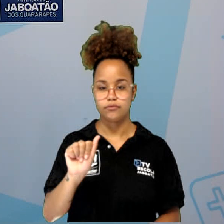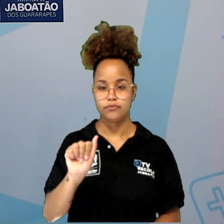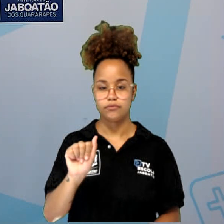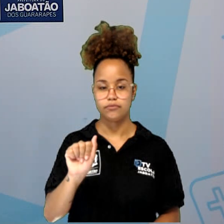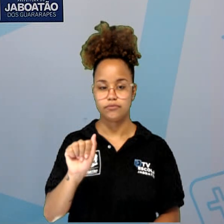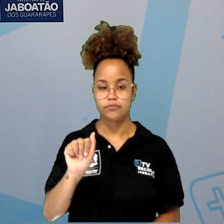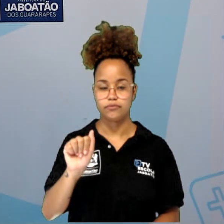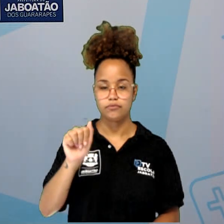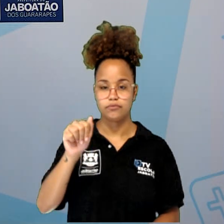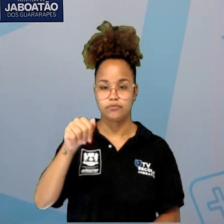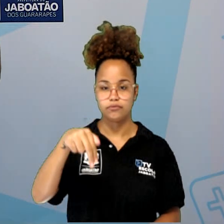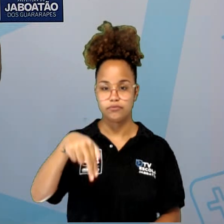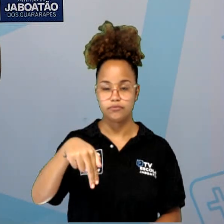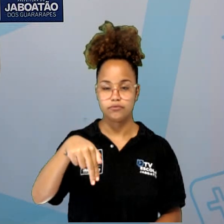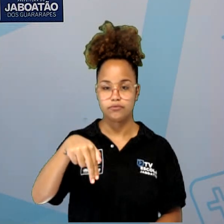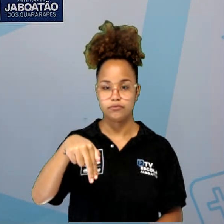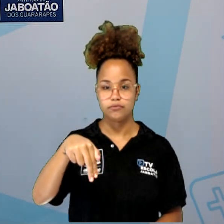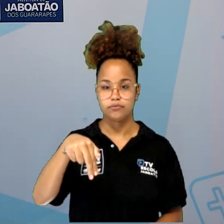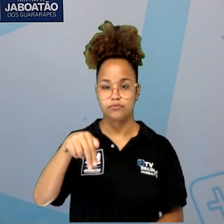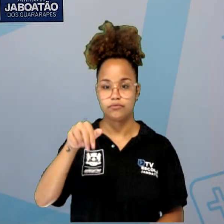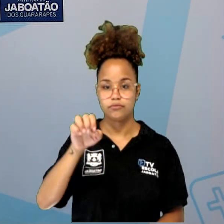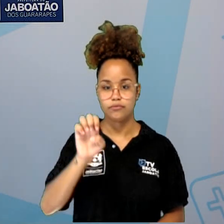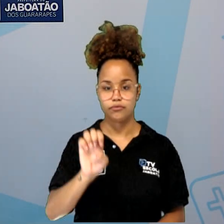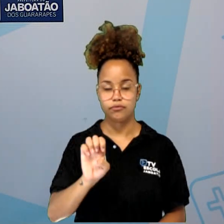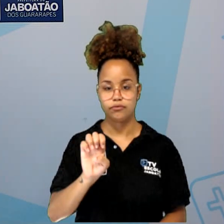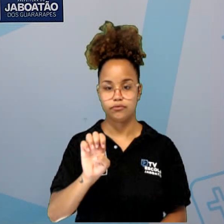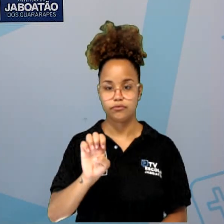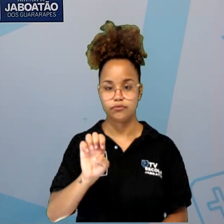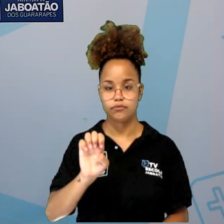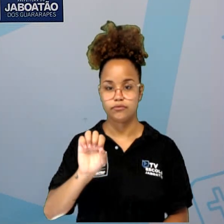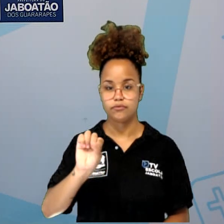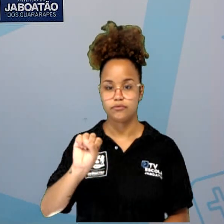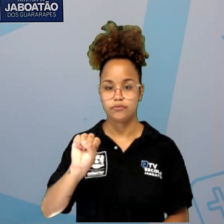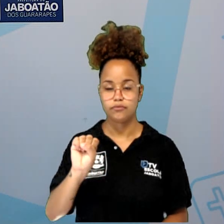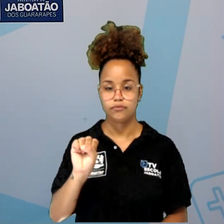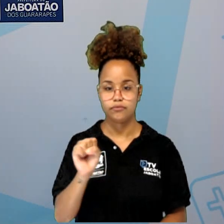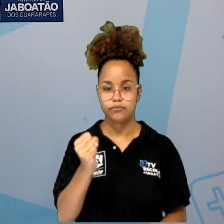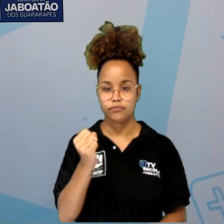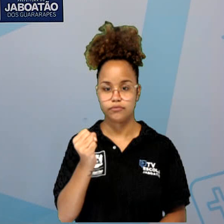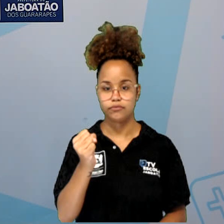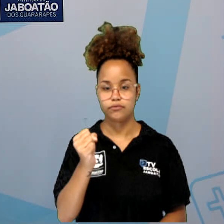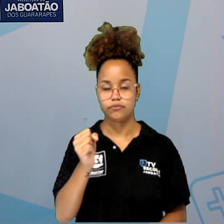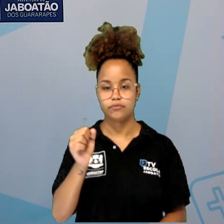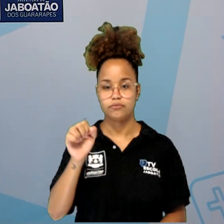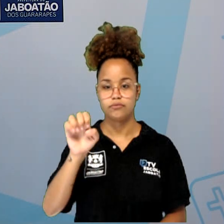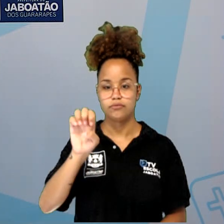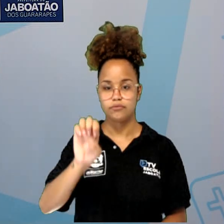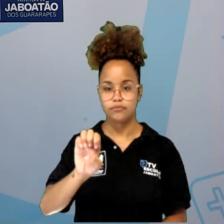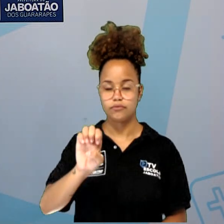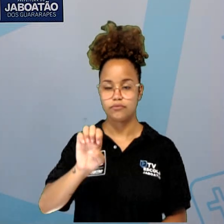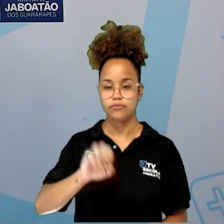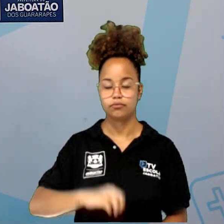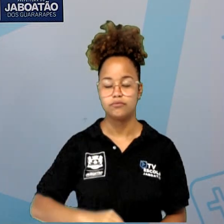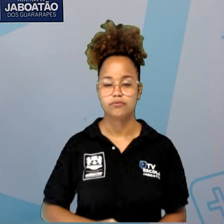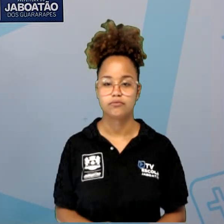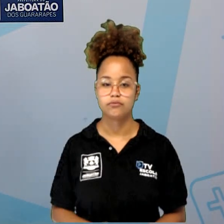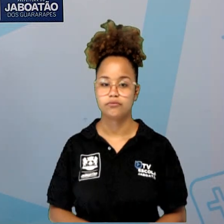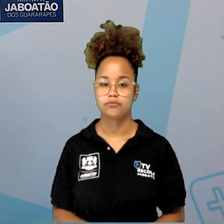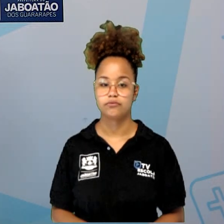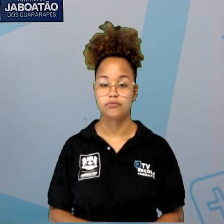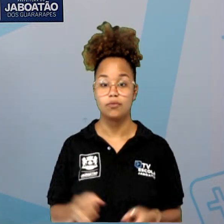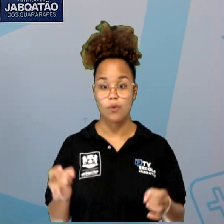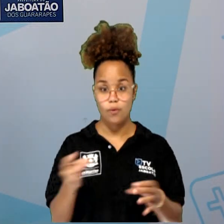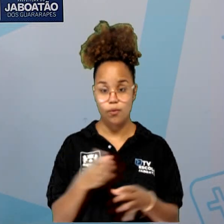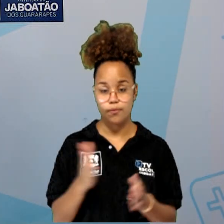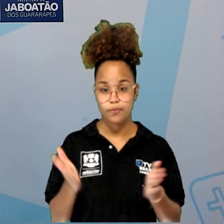A, N, E, S, E. E por fim,